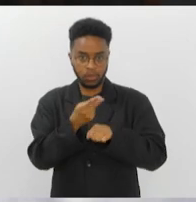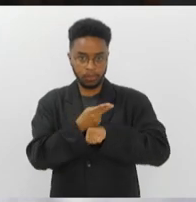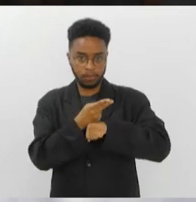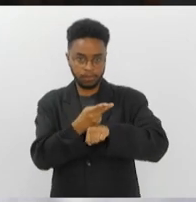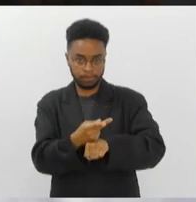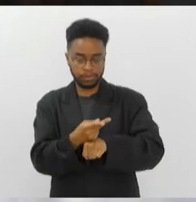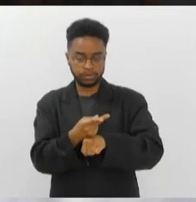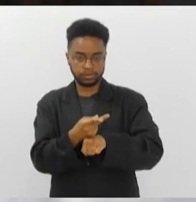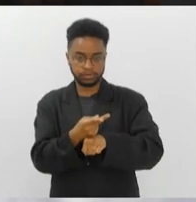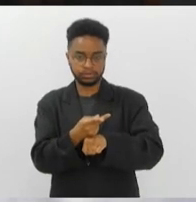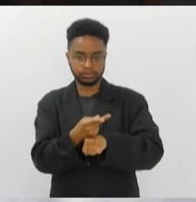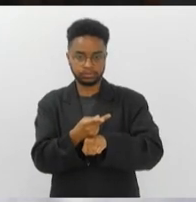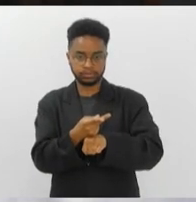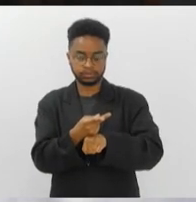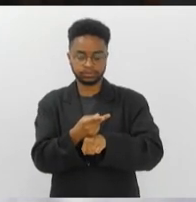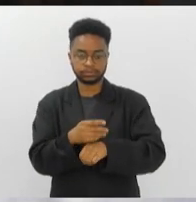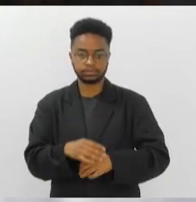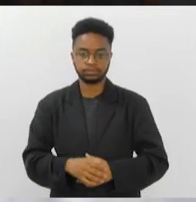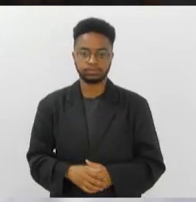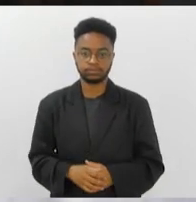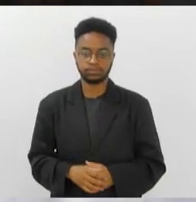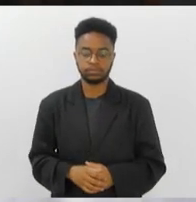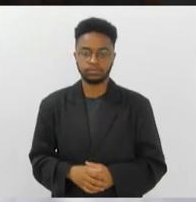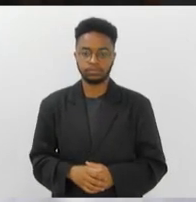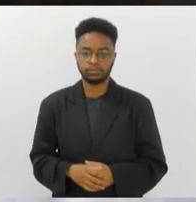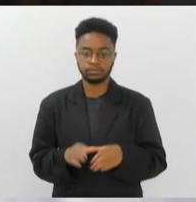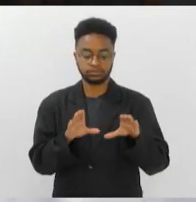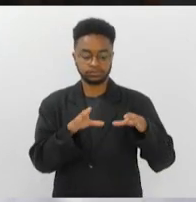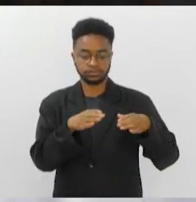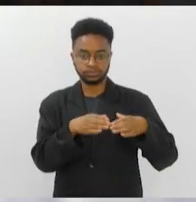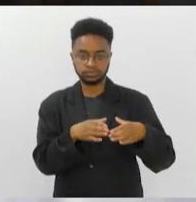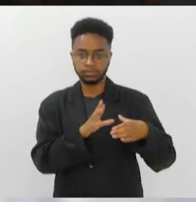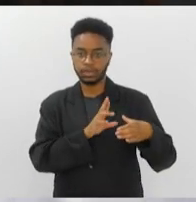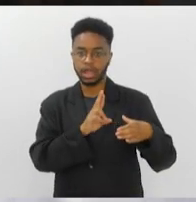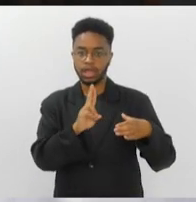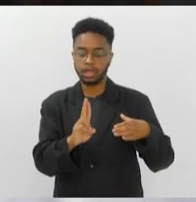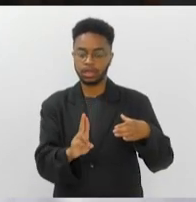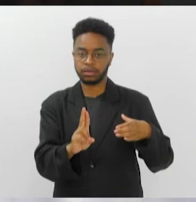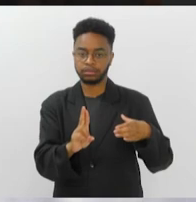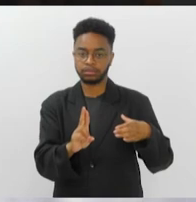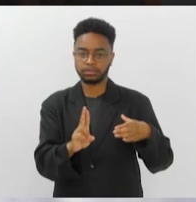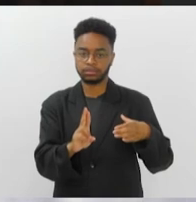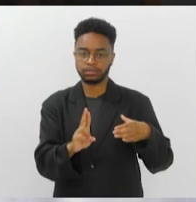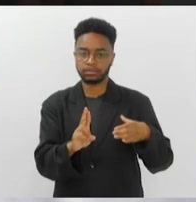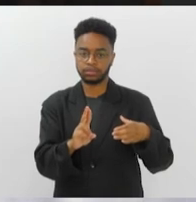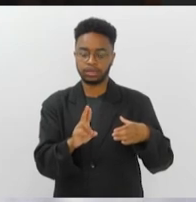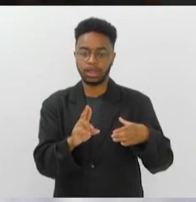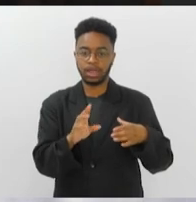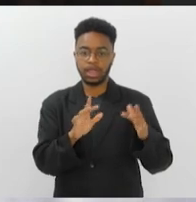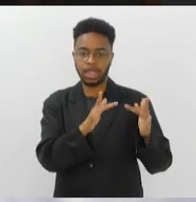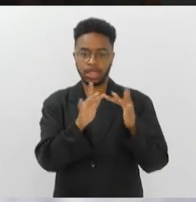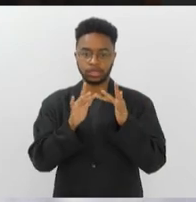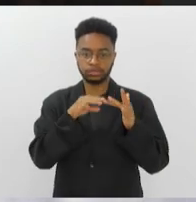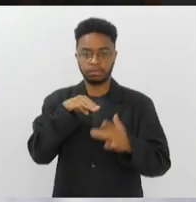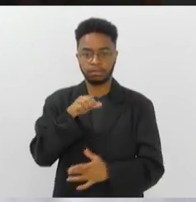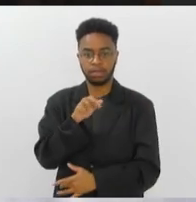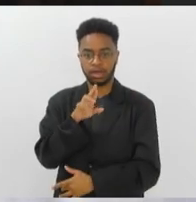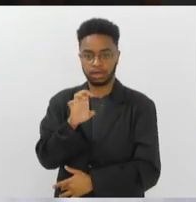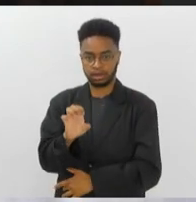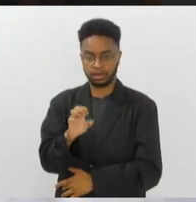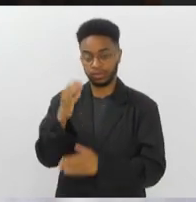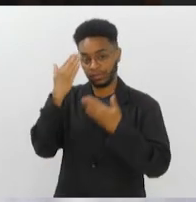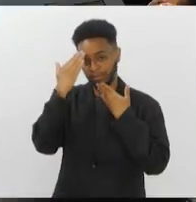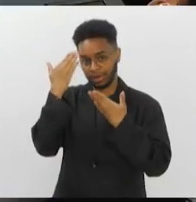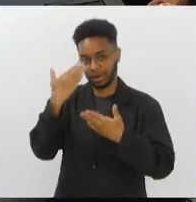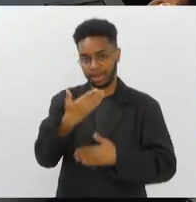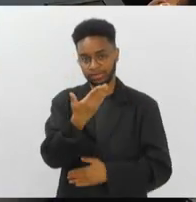nosso prêmio Nise da Silveira, os companheiros representantes da Redes da Maré. Elivanda Canuto, obrigado.